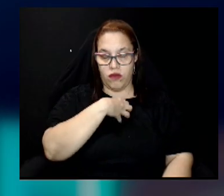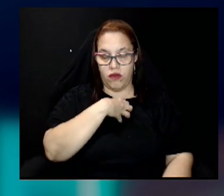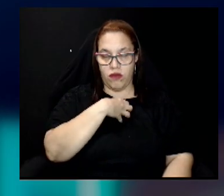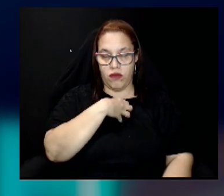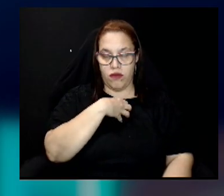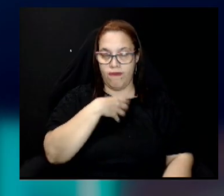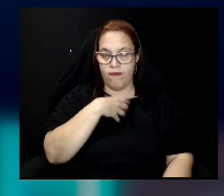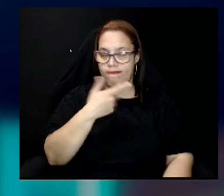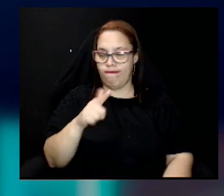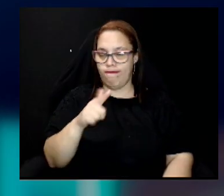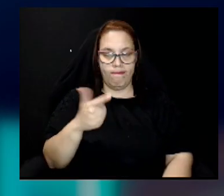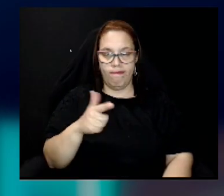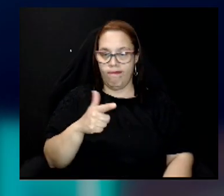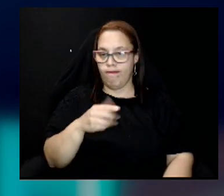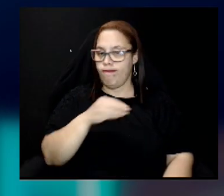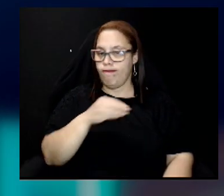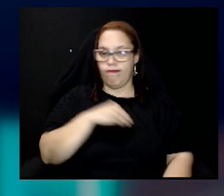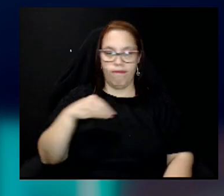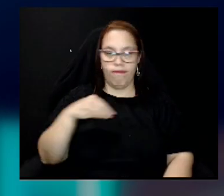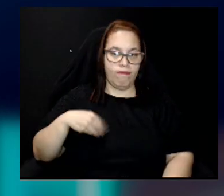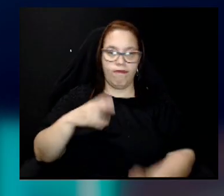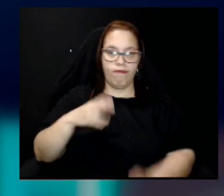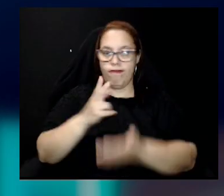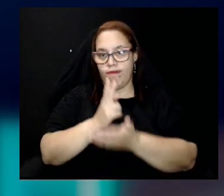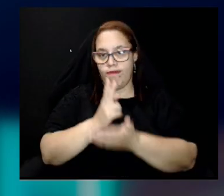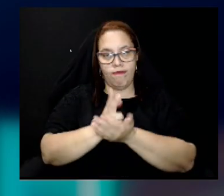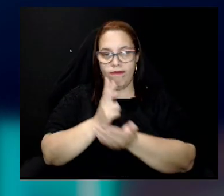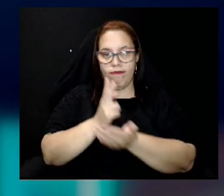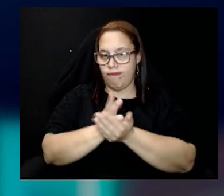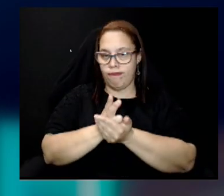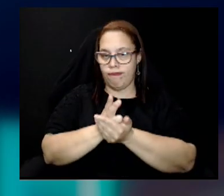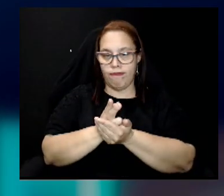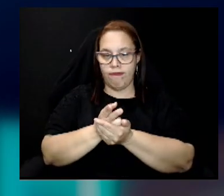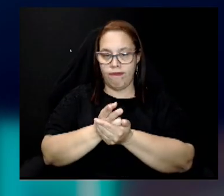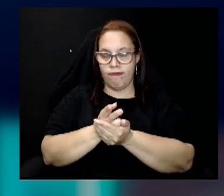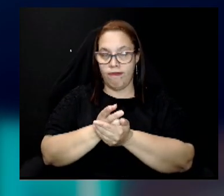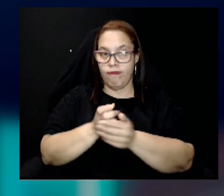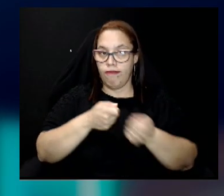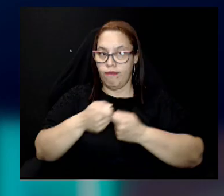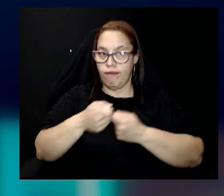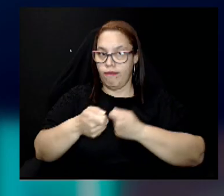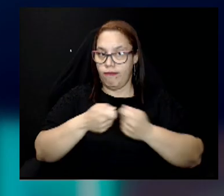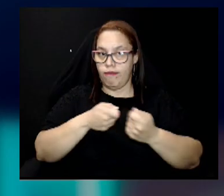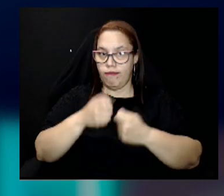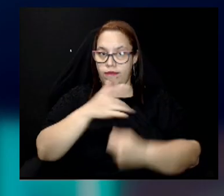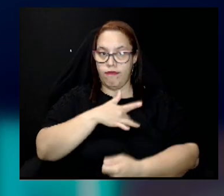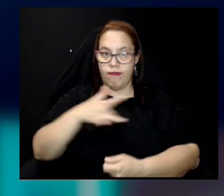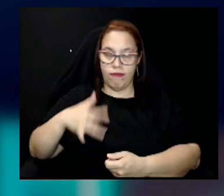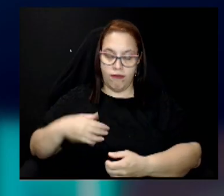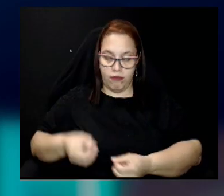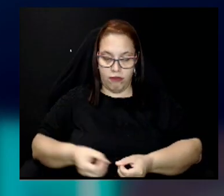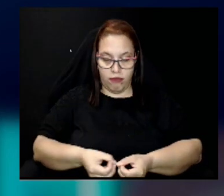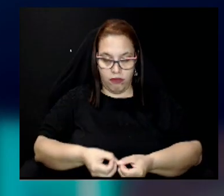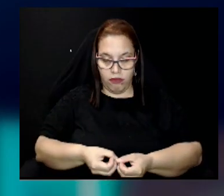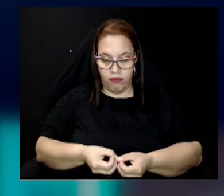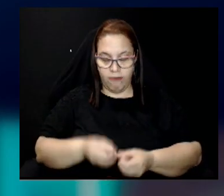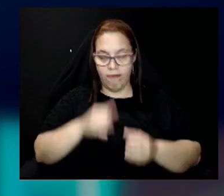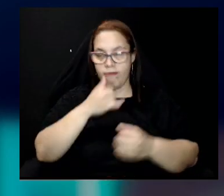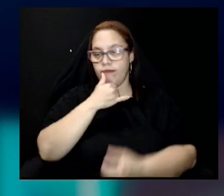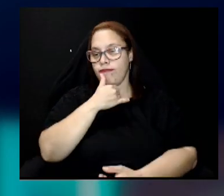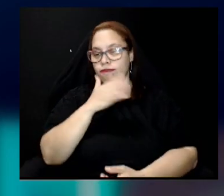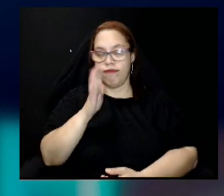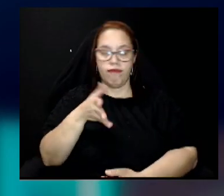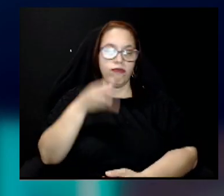temos exames periódicos e regulares para monitoramento da saúde ovariana, infelizmente. Já se tentou, né, Torres,